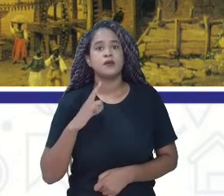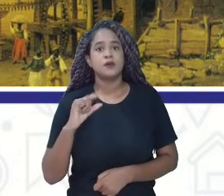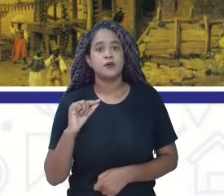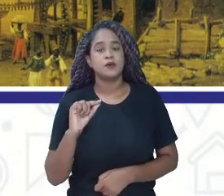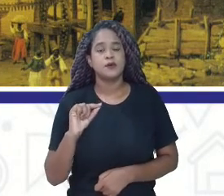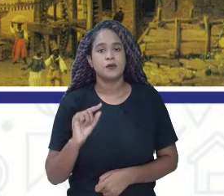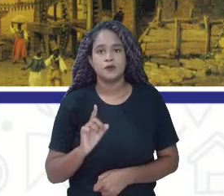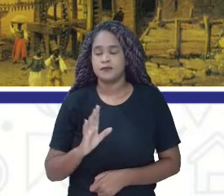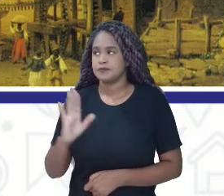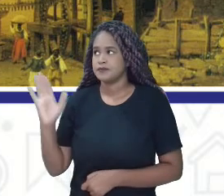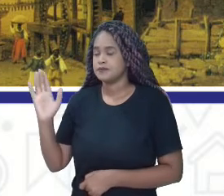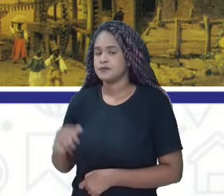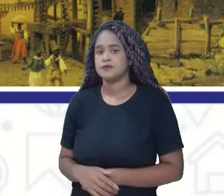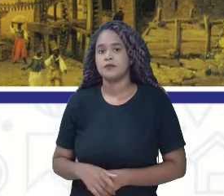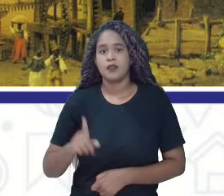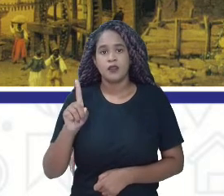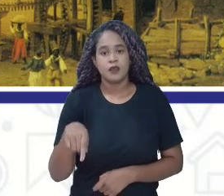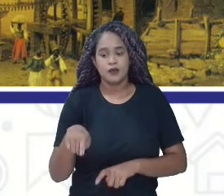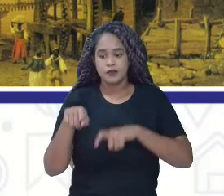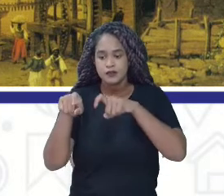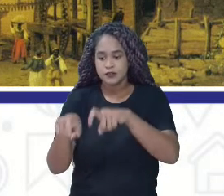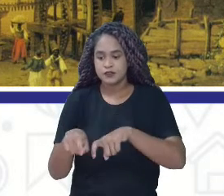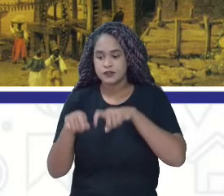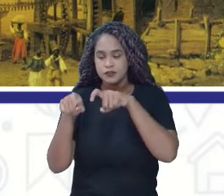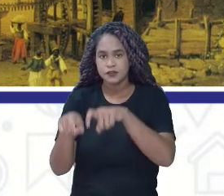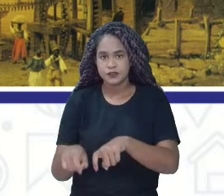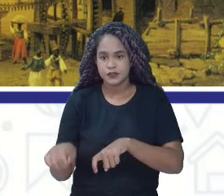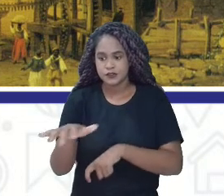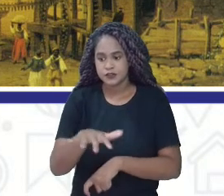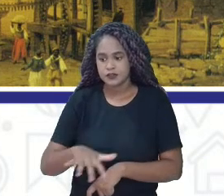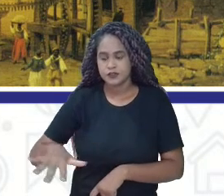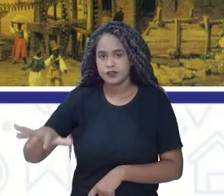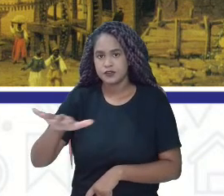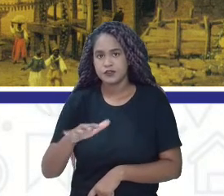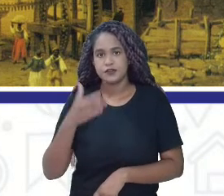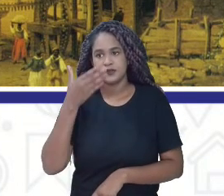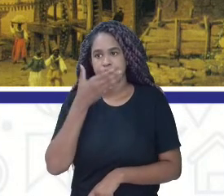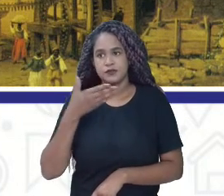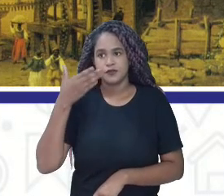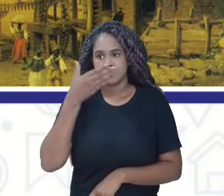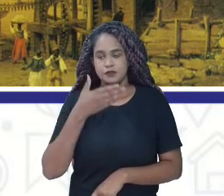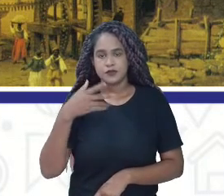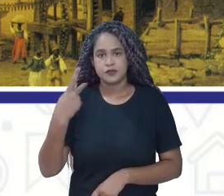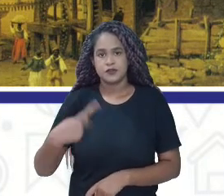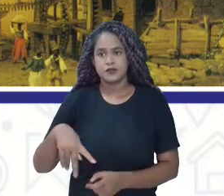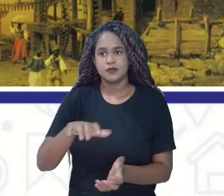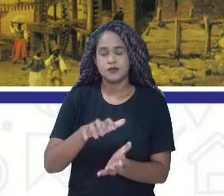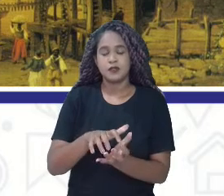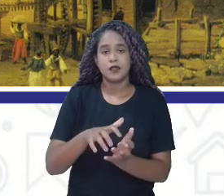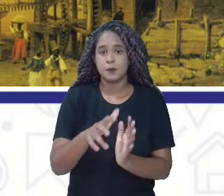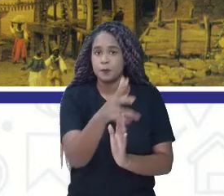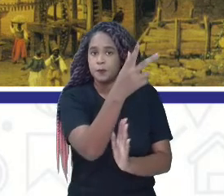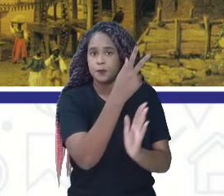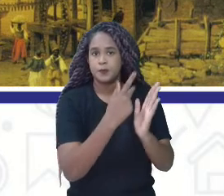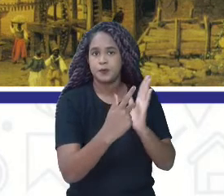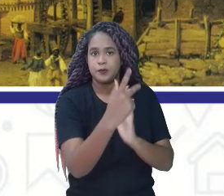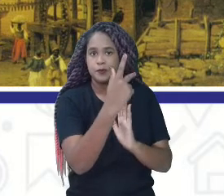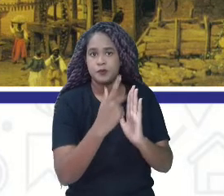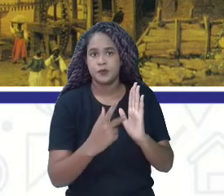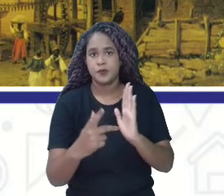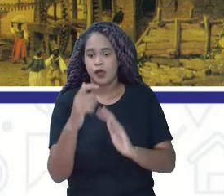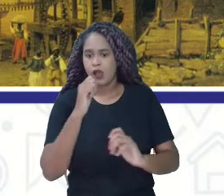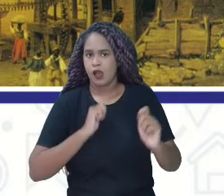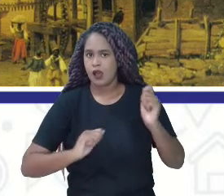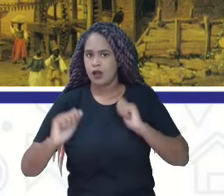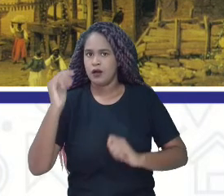aí, a gente tem a imagem de um engenho de açúcar de Pernambuco. Essa pintura é a pintura de um artista